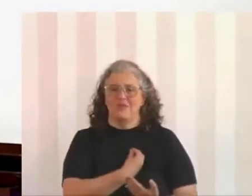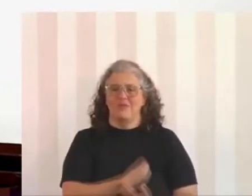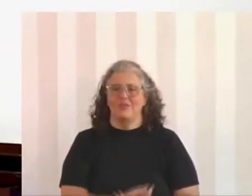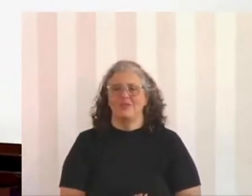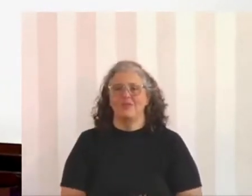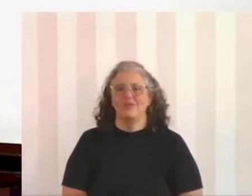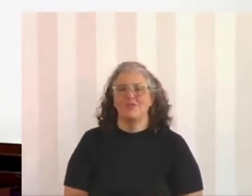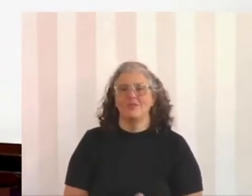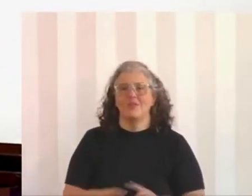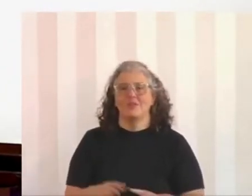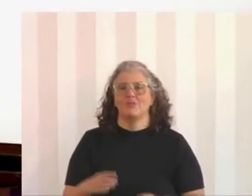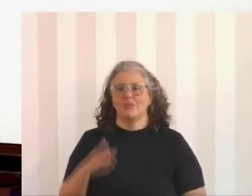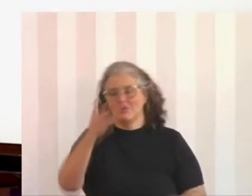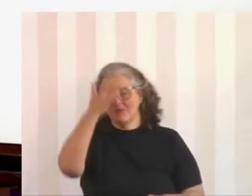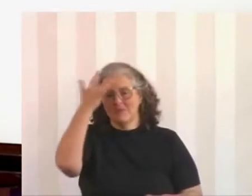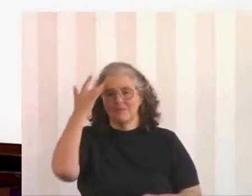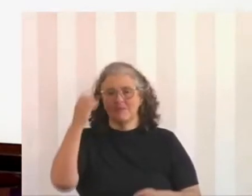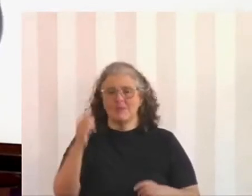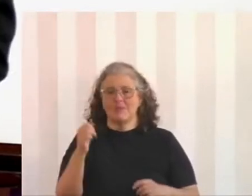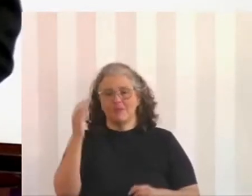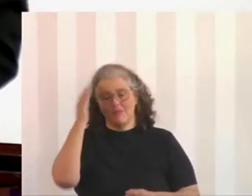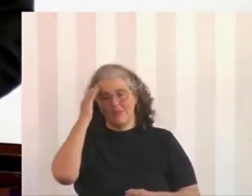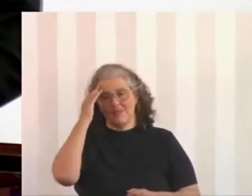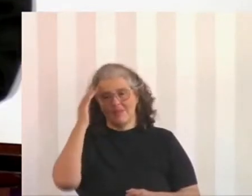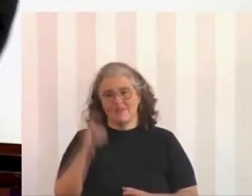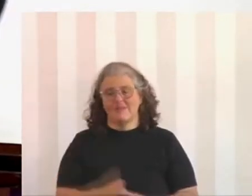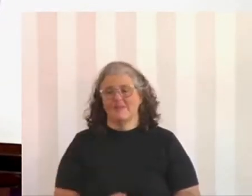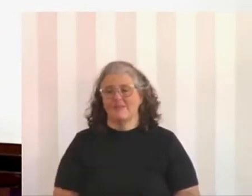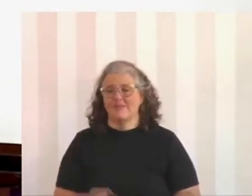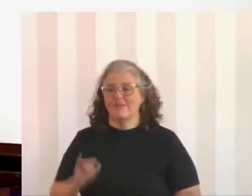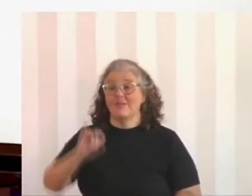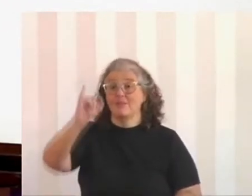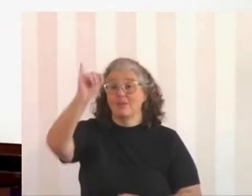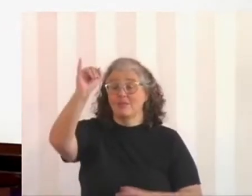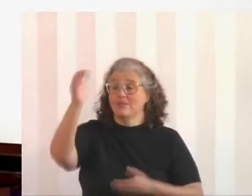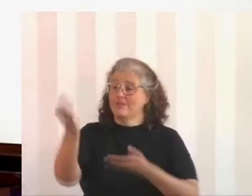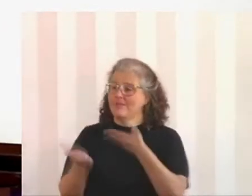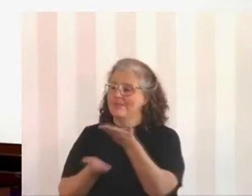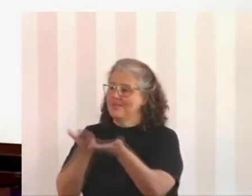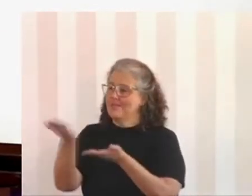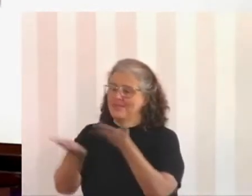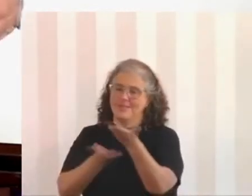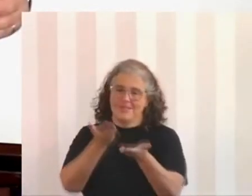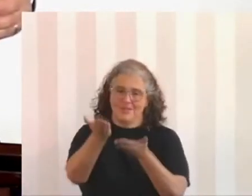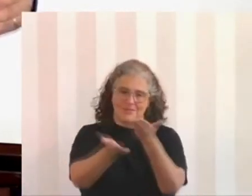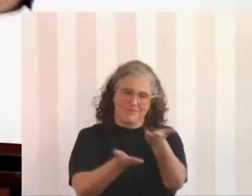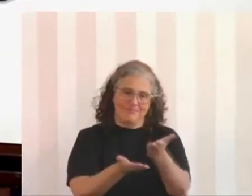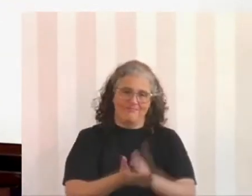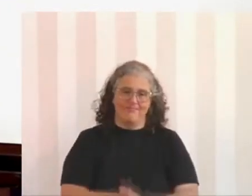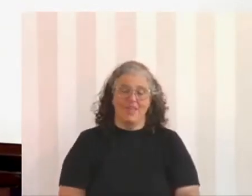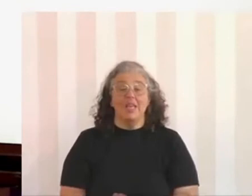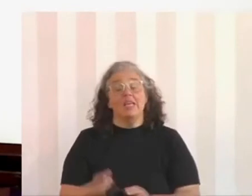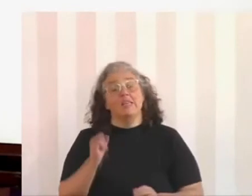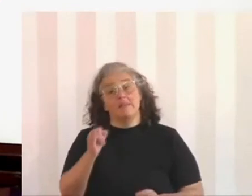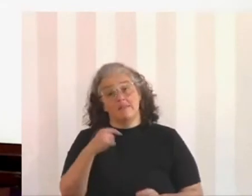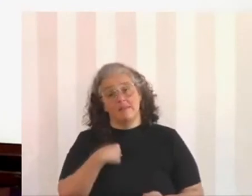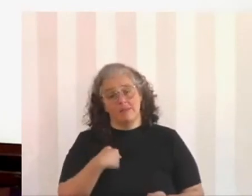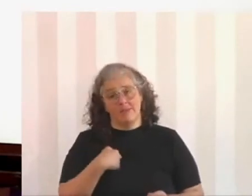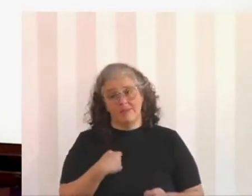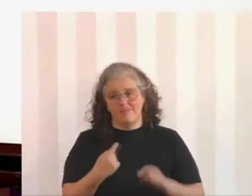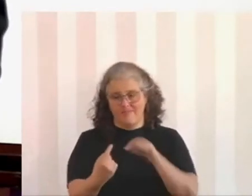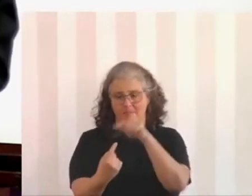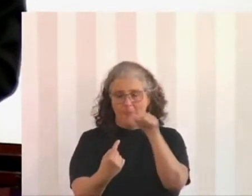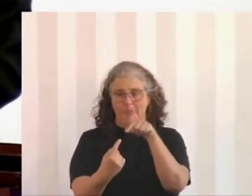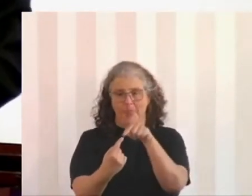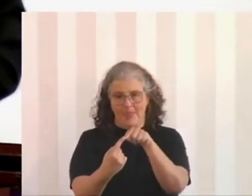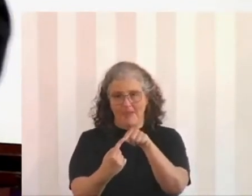podemos pensar é a importância de servir uns aos outros. Se eu entendo essa afinidade propositiva, eu vou ter o desejo de